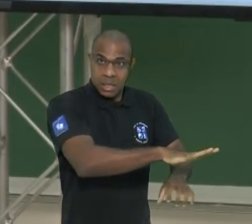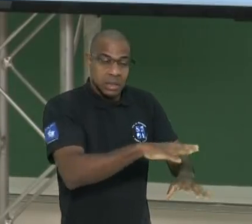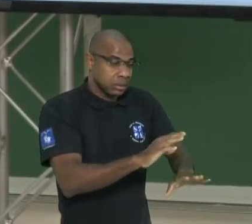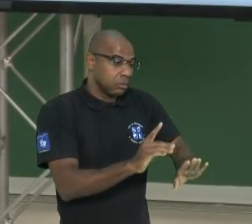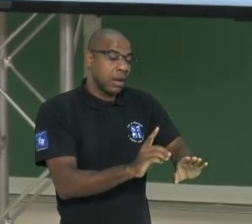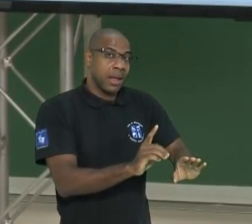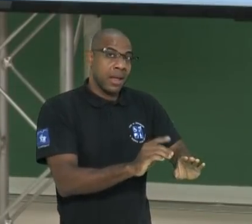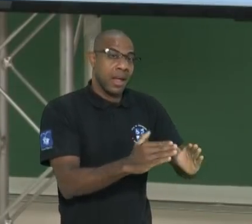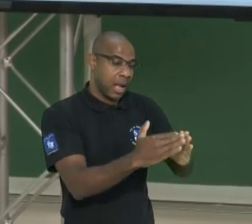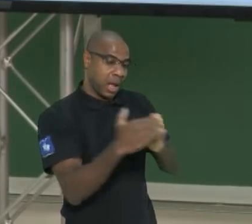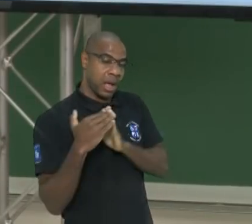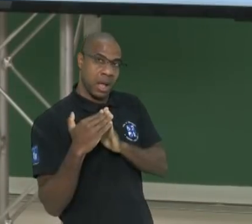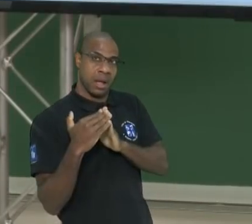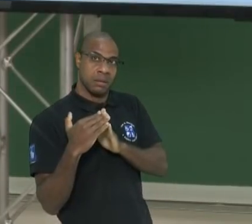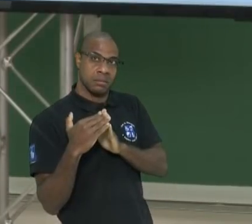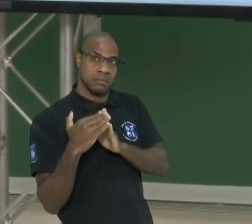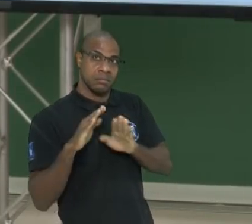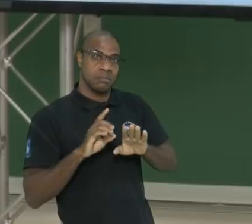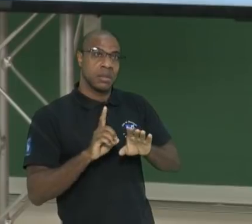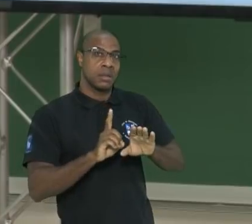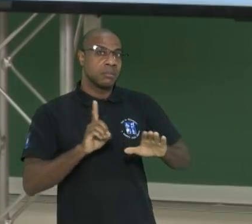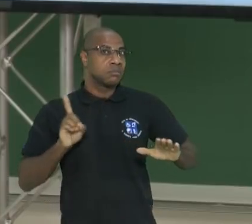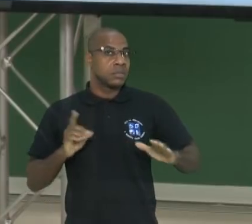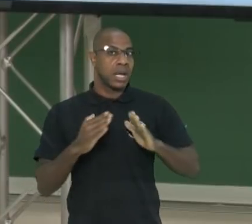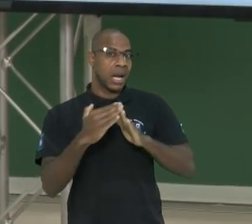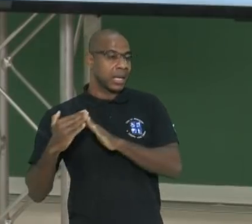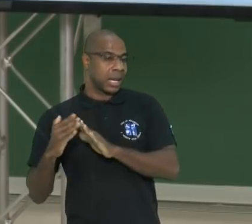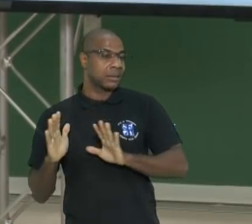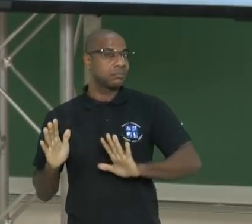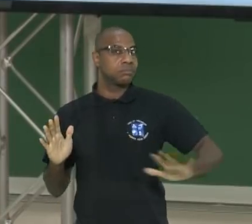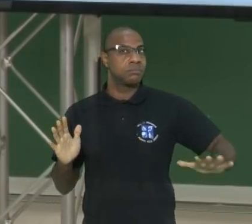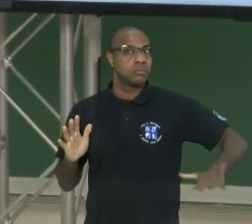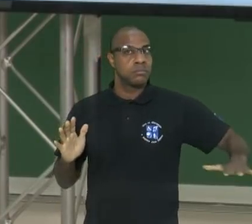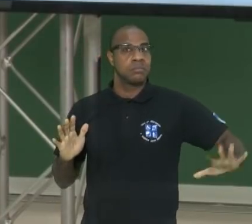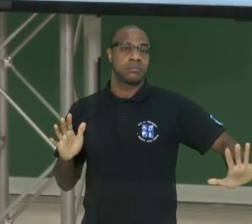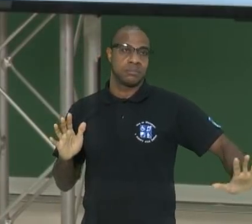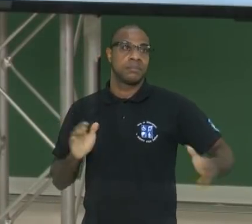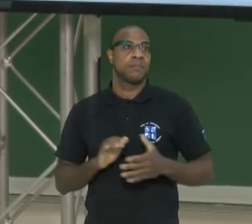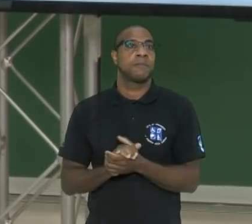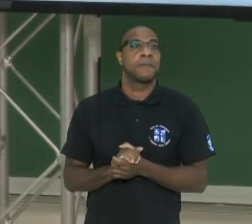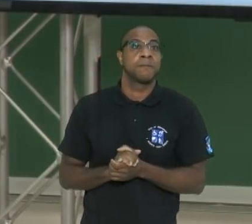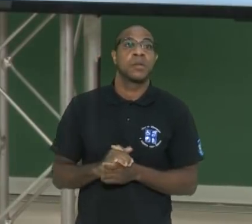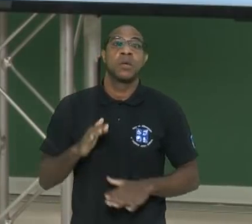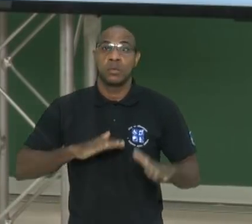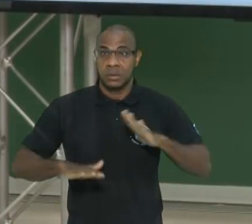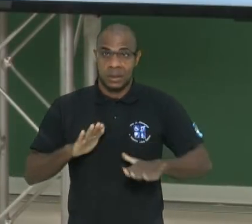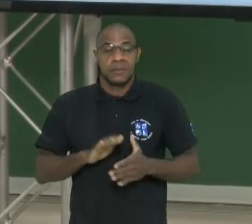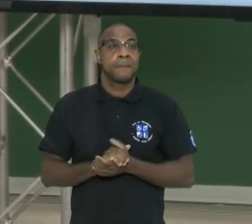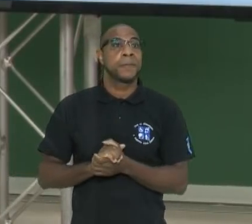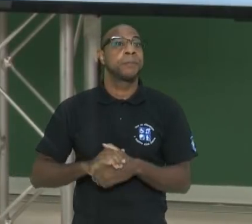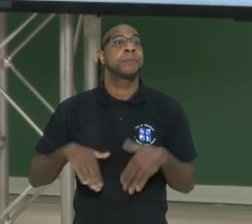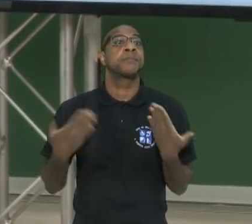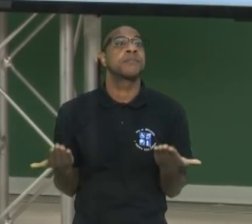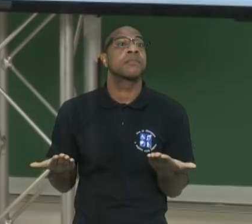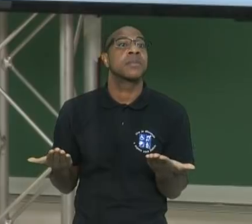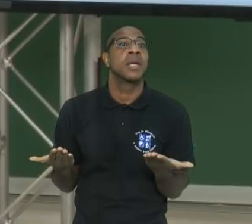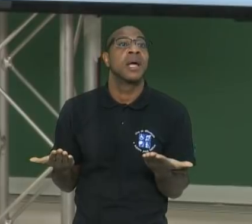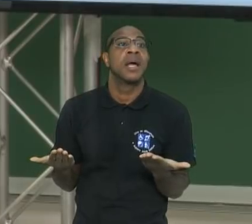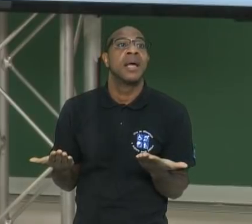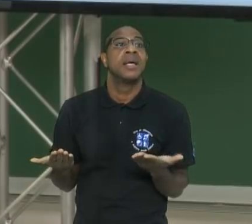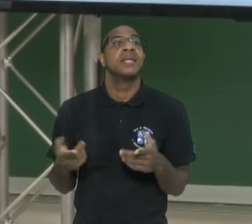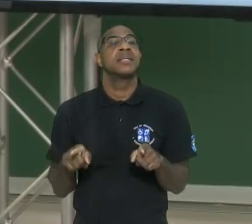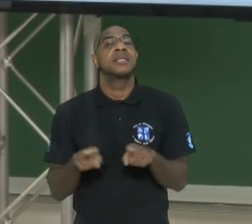bastante palha, e isso é o local ideal para o barbeiro se esconder. Além disso, né,